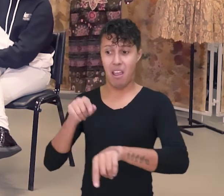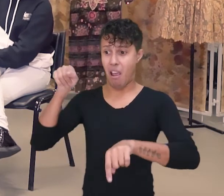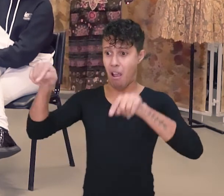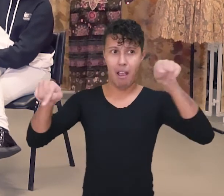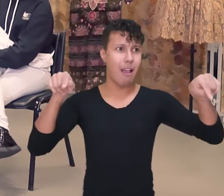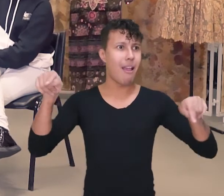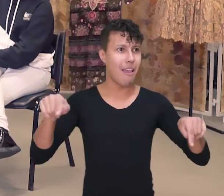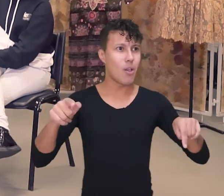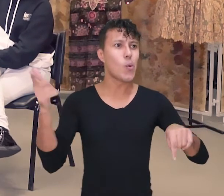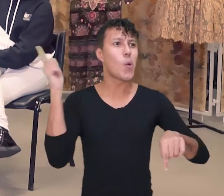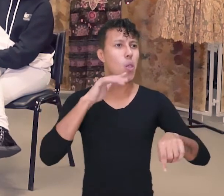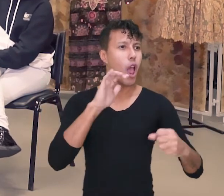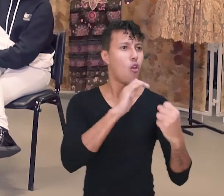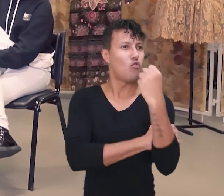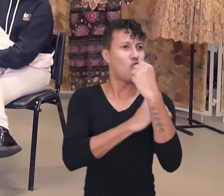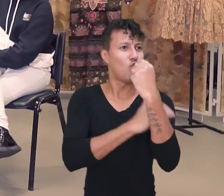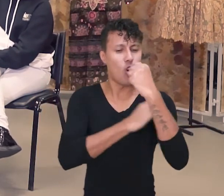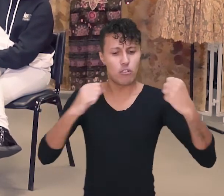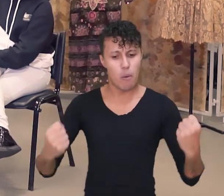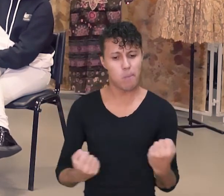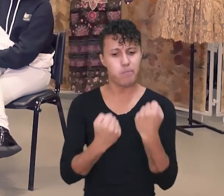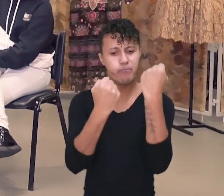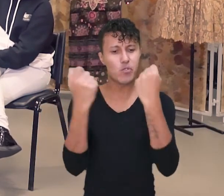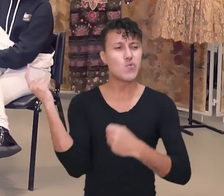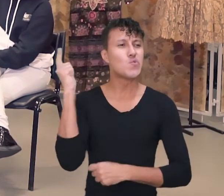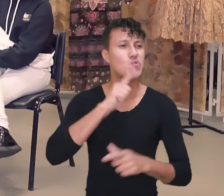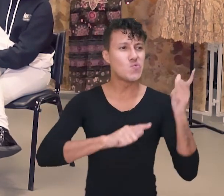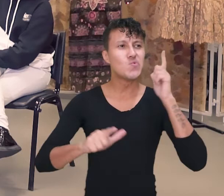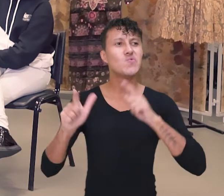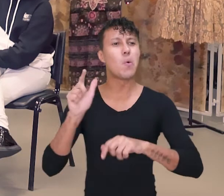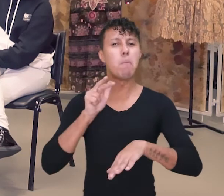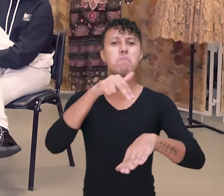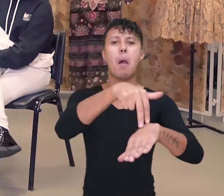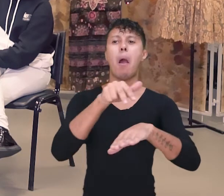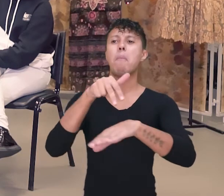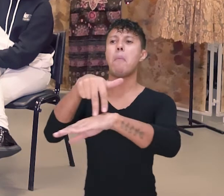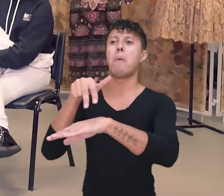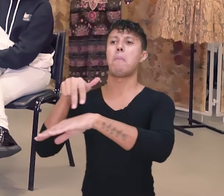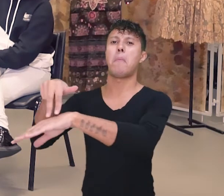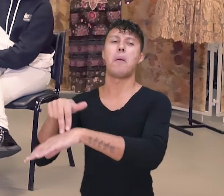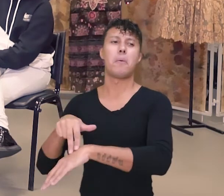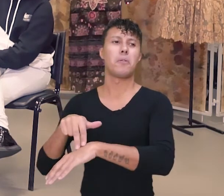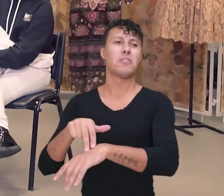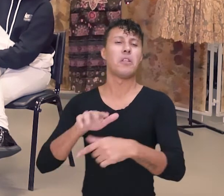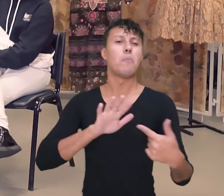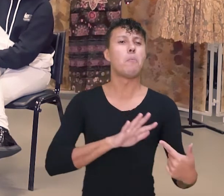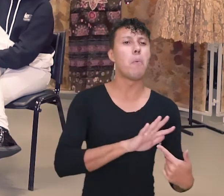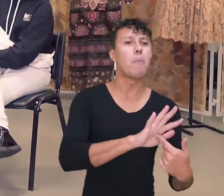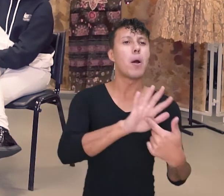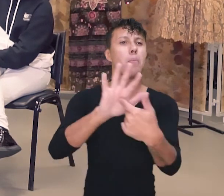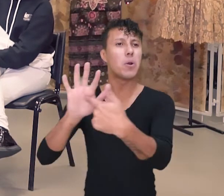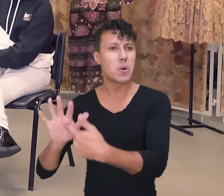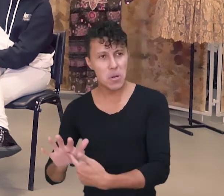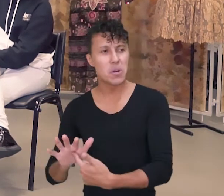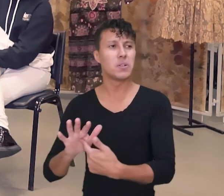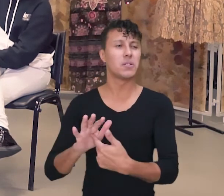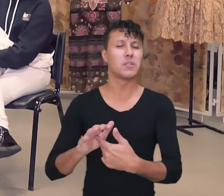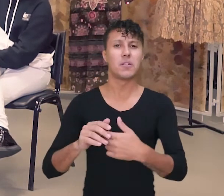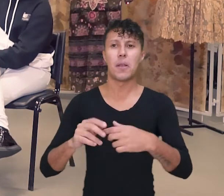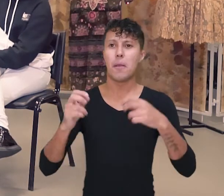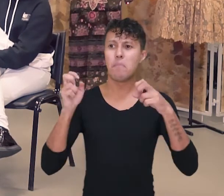vez mais ganhando força e potência, e isso está sendo emanado, está sendo feito, está